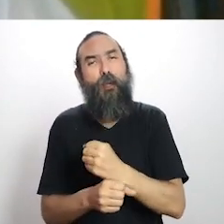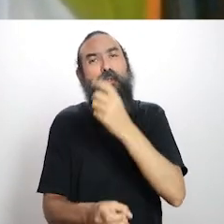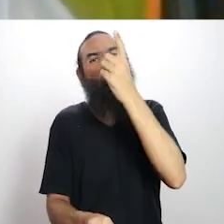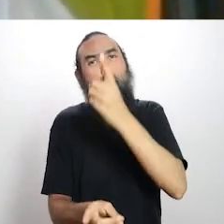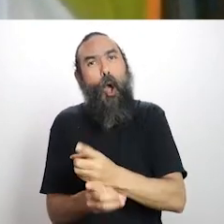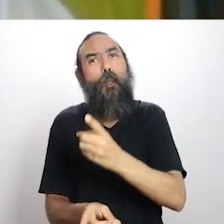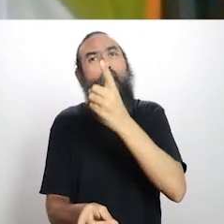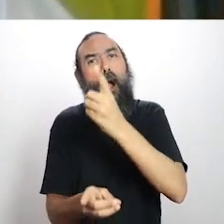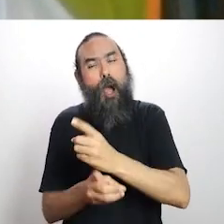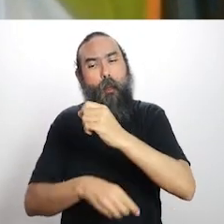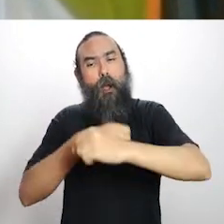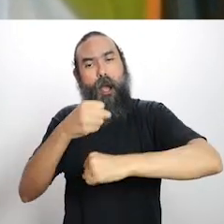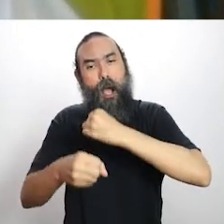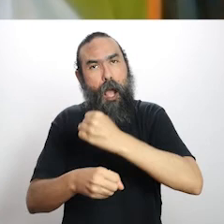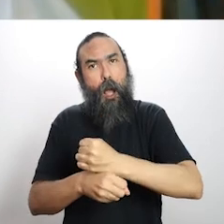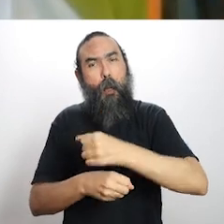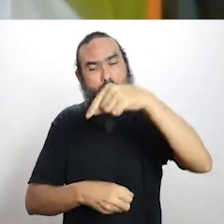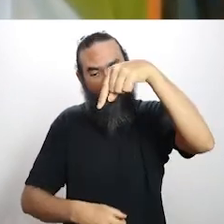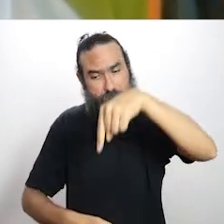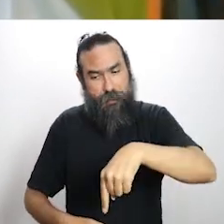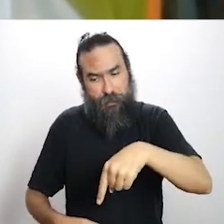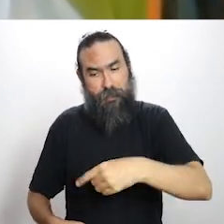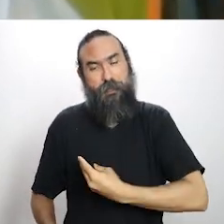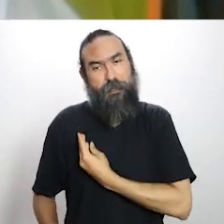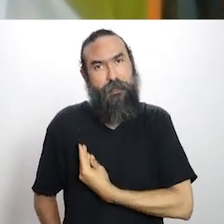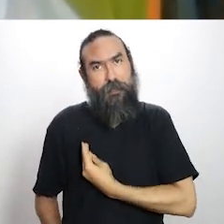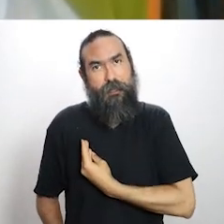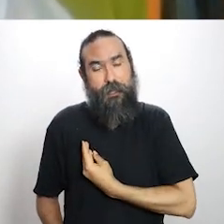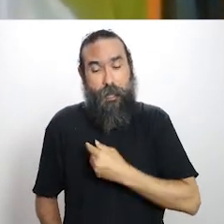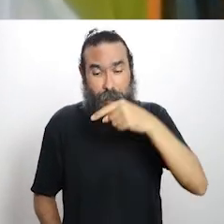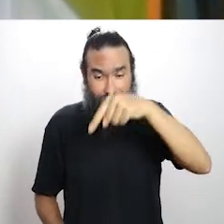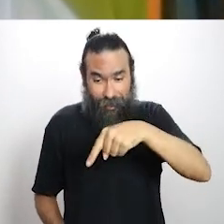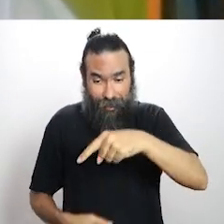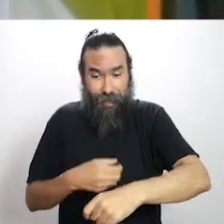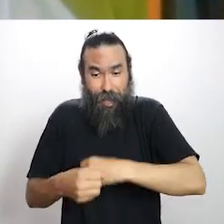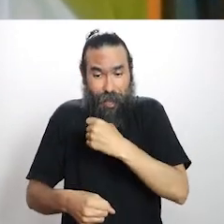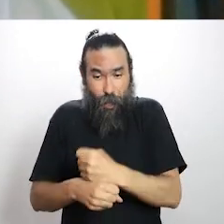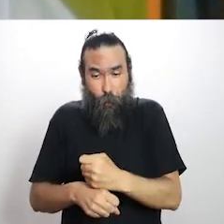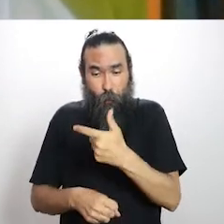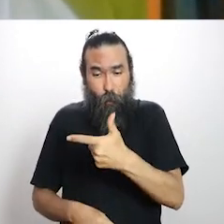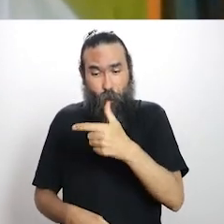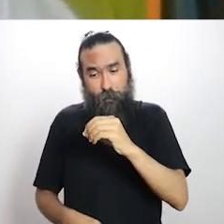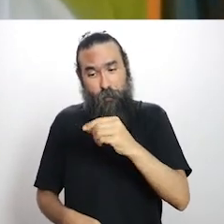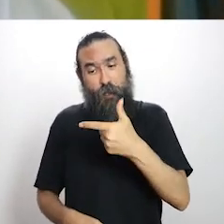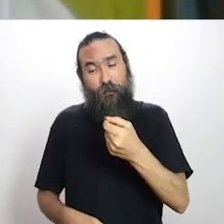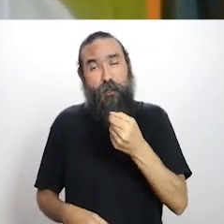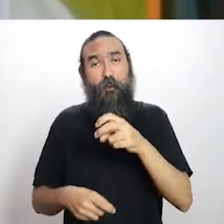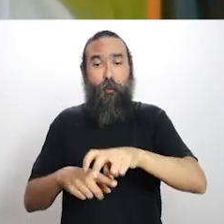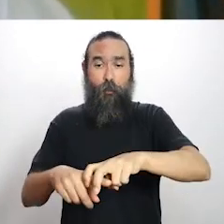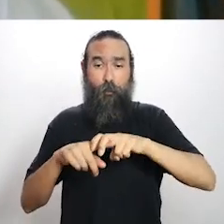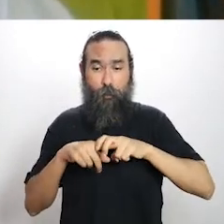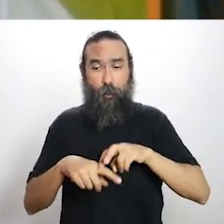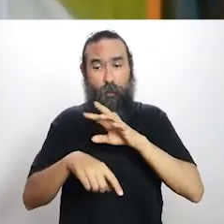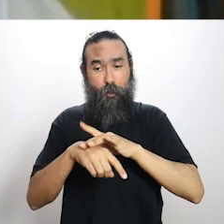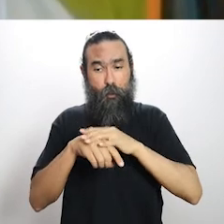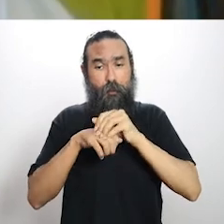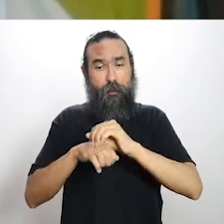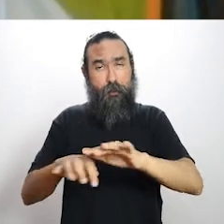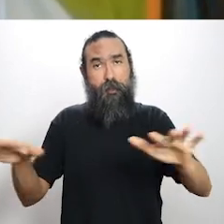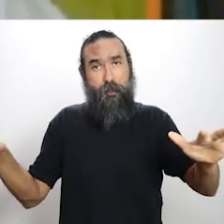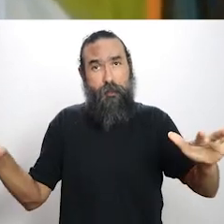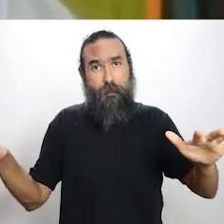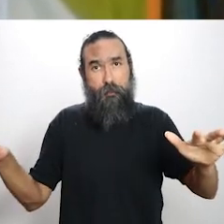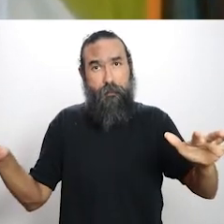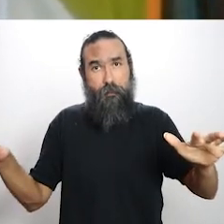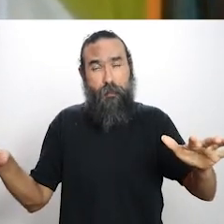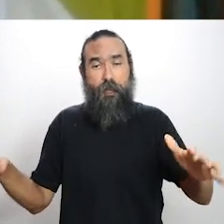presenciais e, esse ano, devido às condições da pandemia e tudo isso, gente